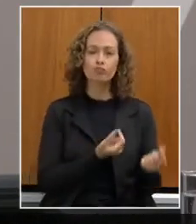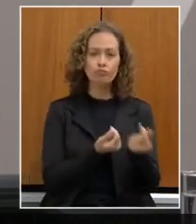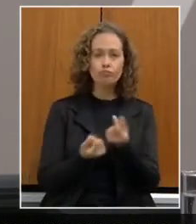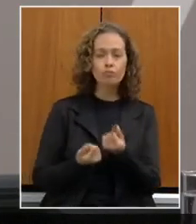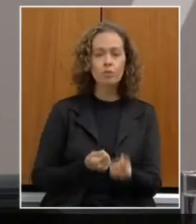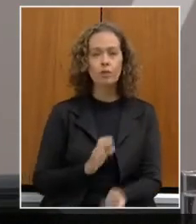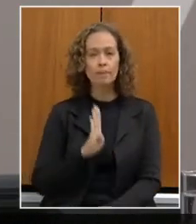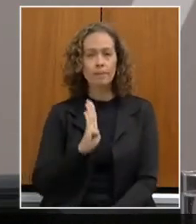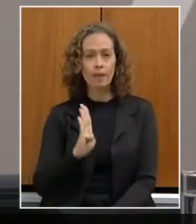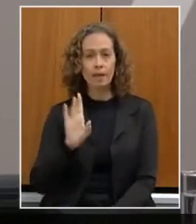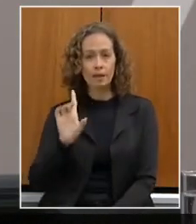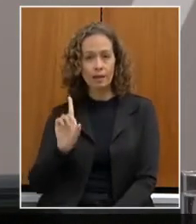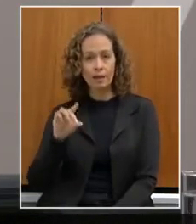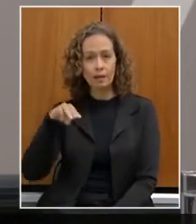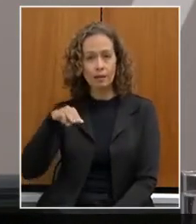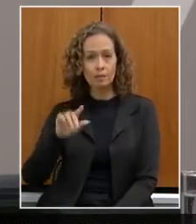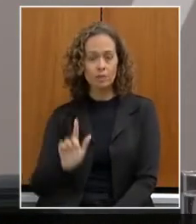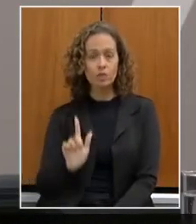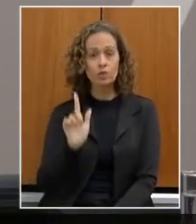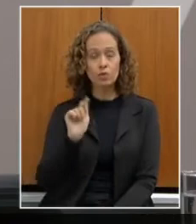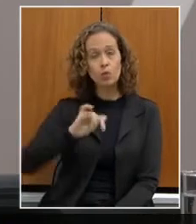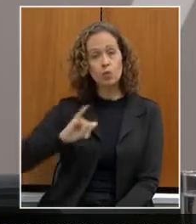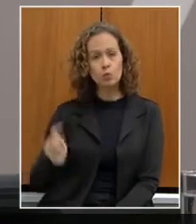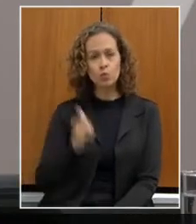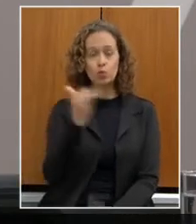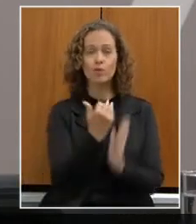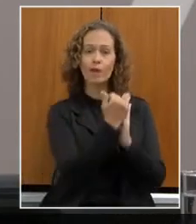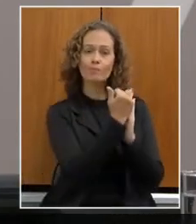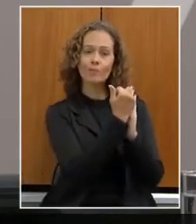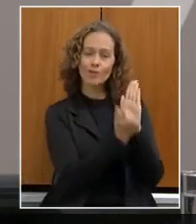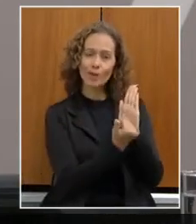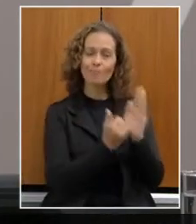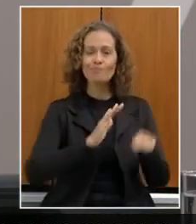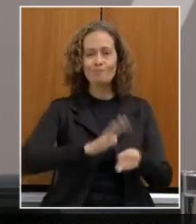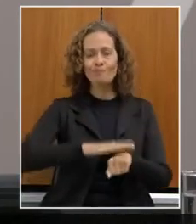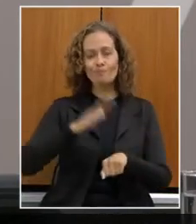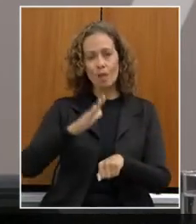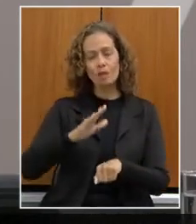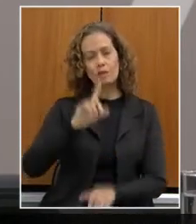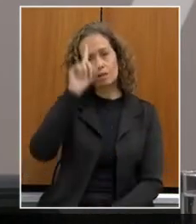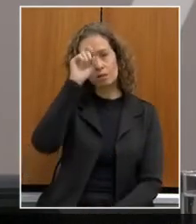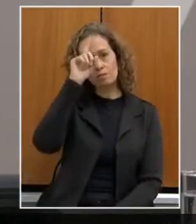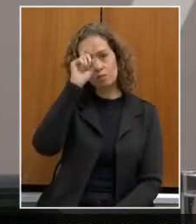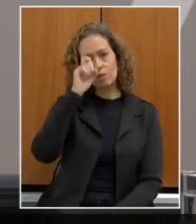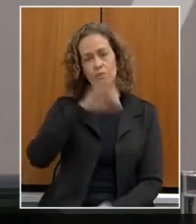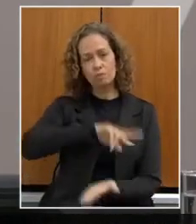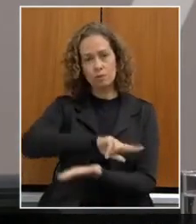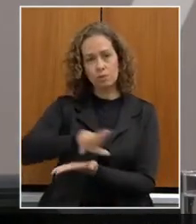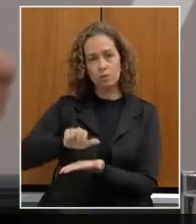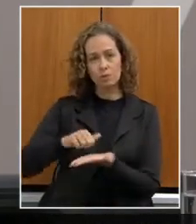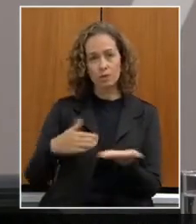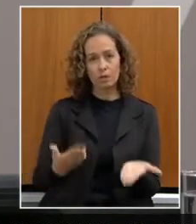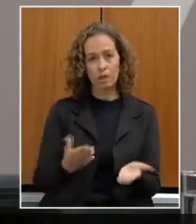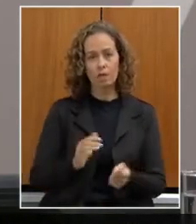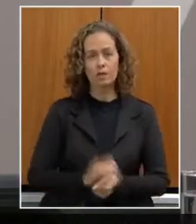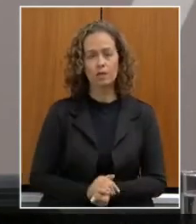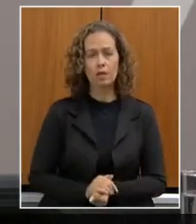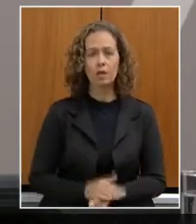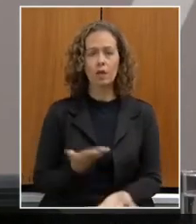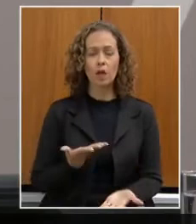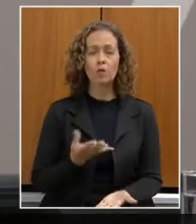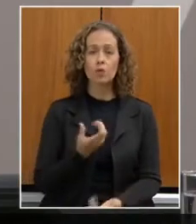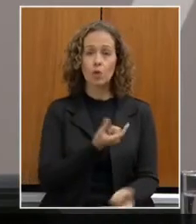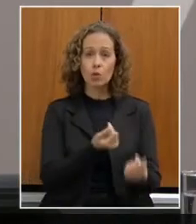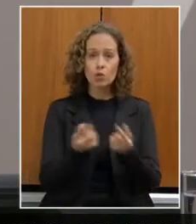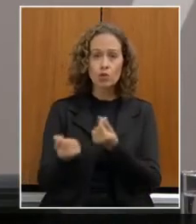para que o BDMG possa baixar esse juro mais ainda para os hospitais ao invés de você ficar colocando dinheiro a